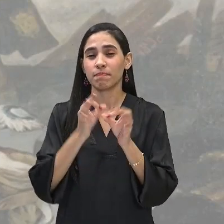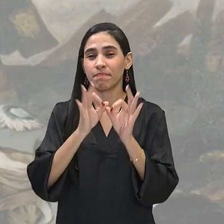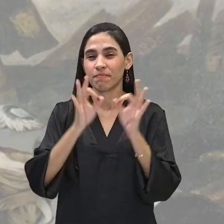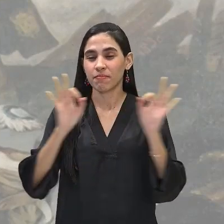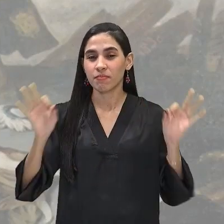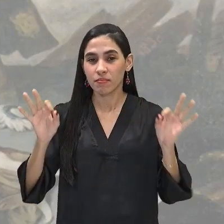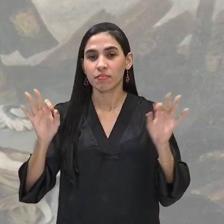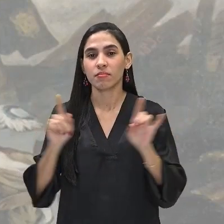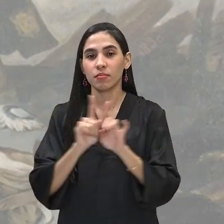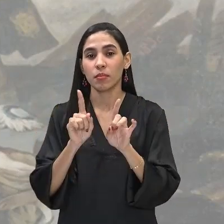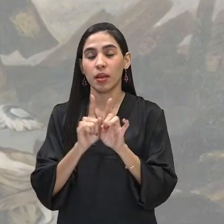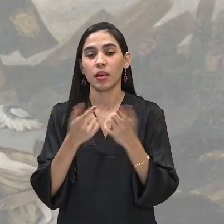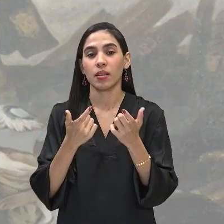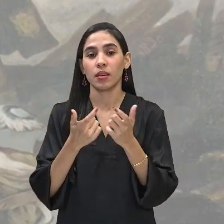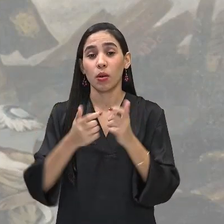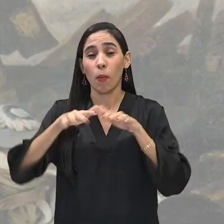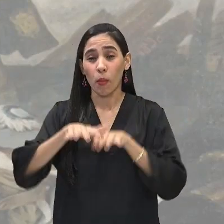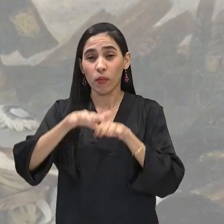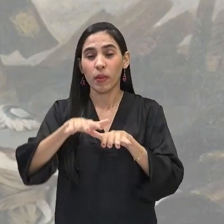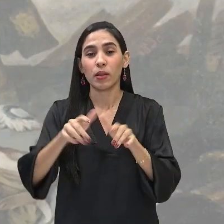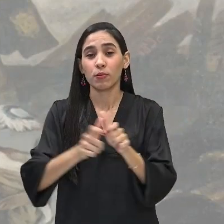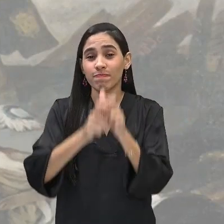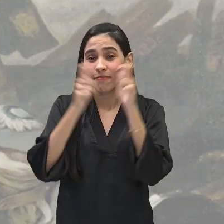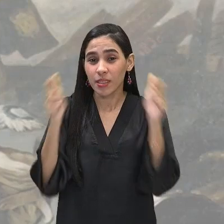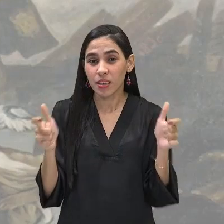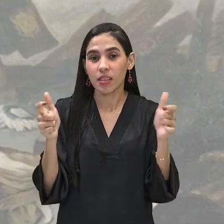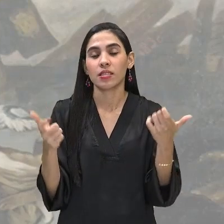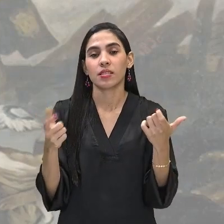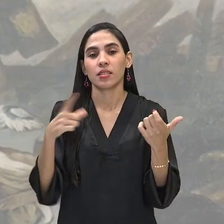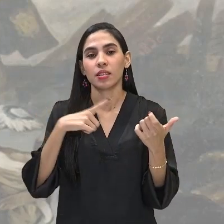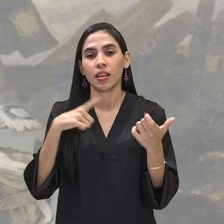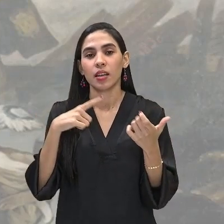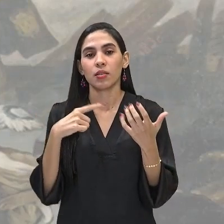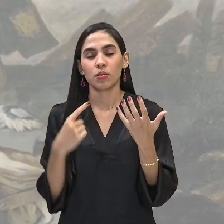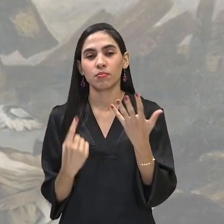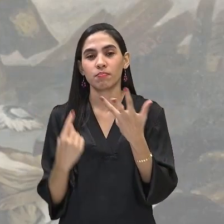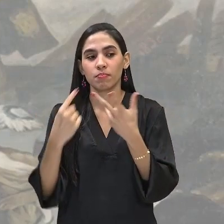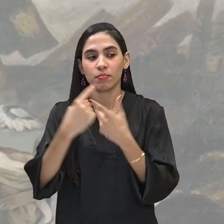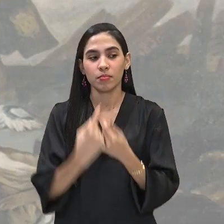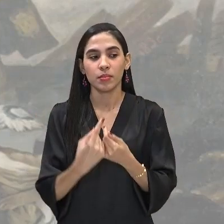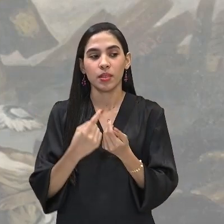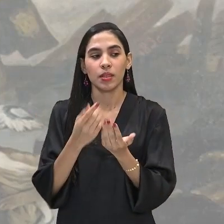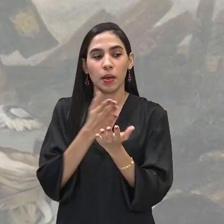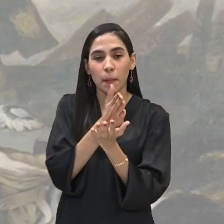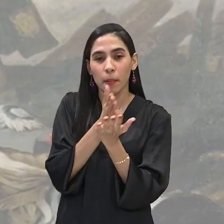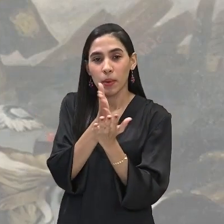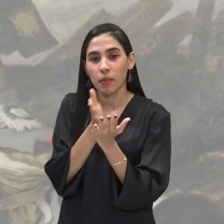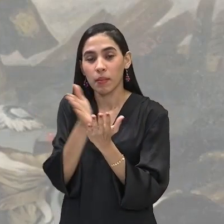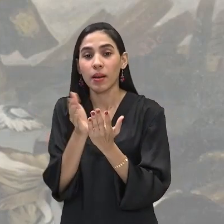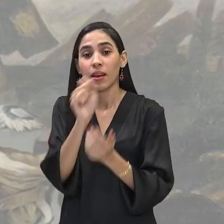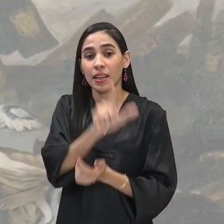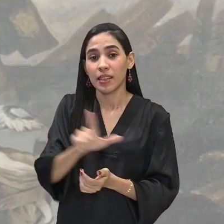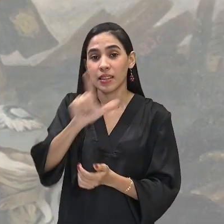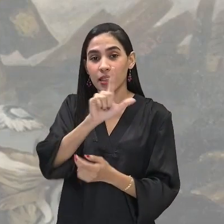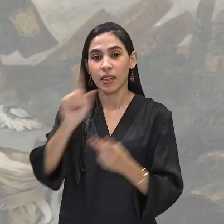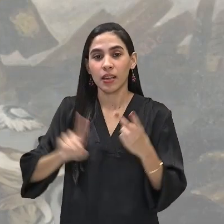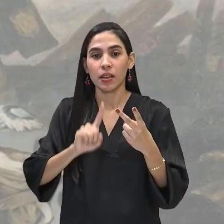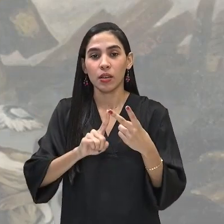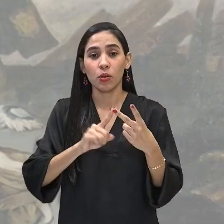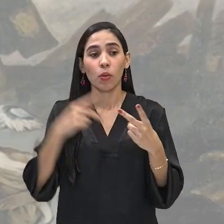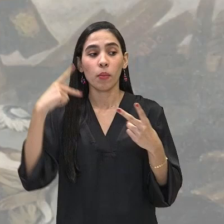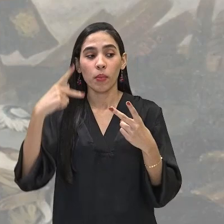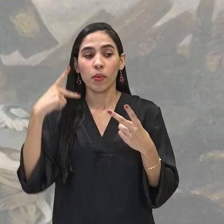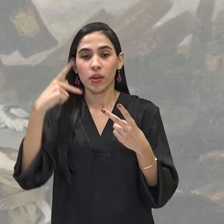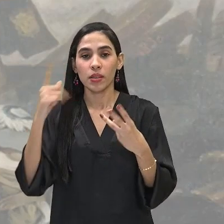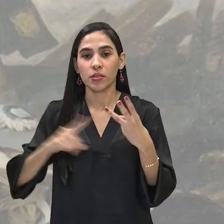movimento muito amplo que abrange, o aspecto estético, literário, político